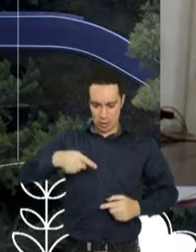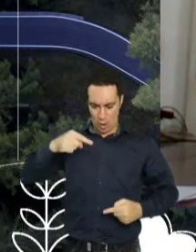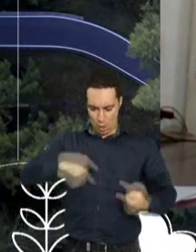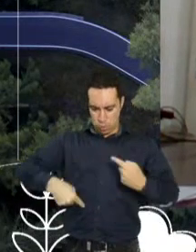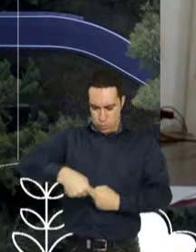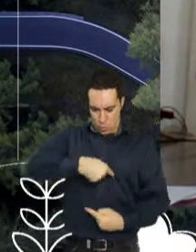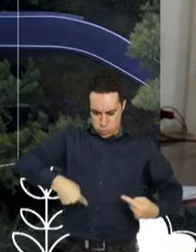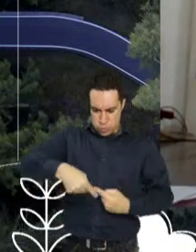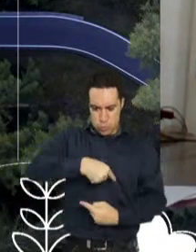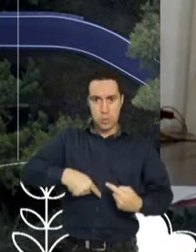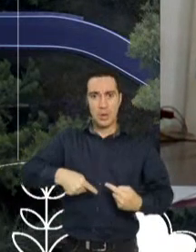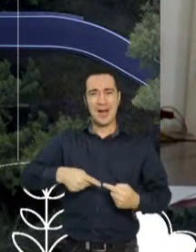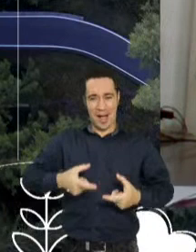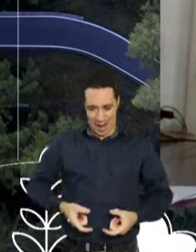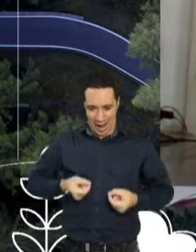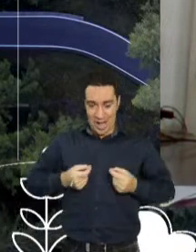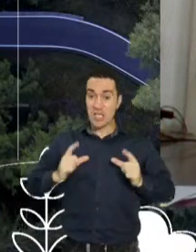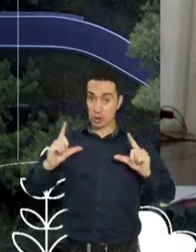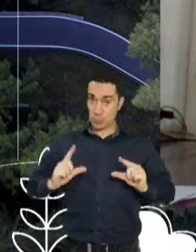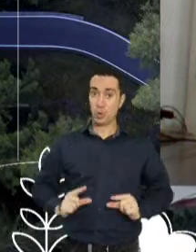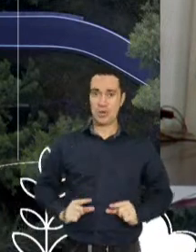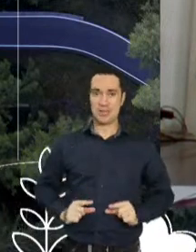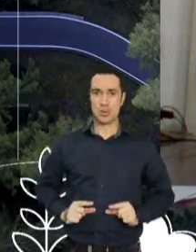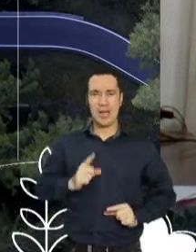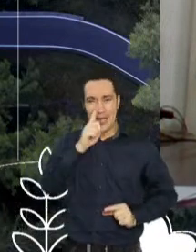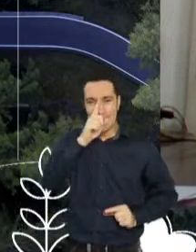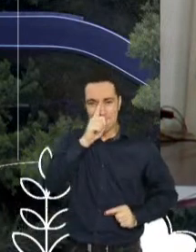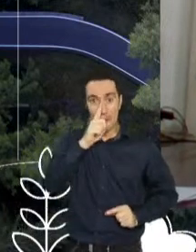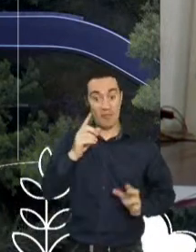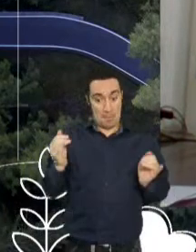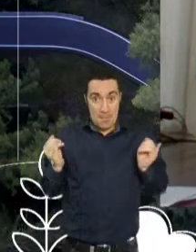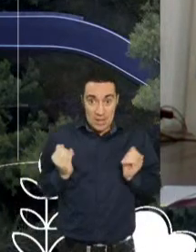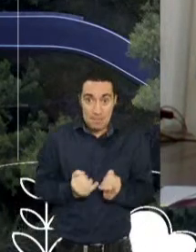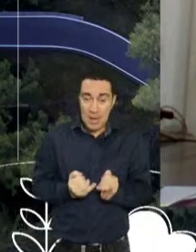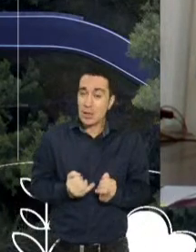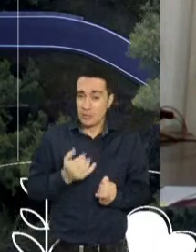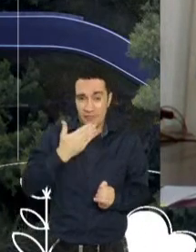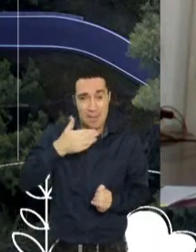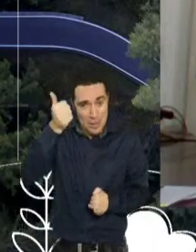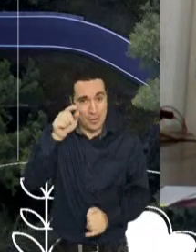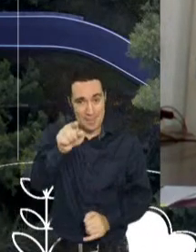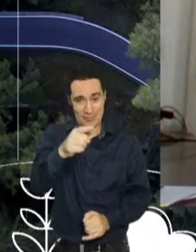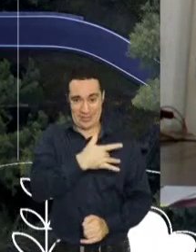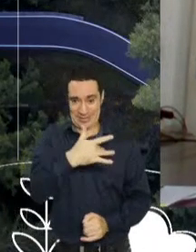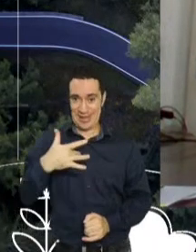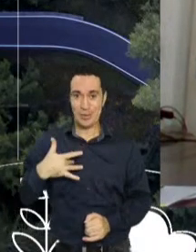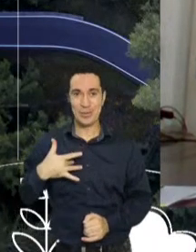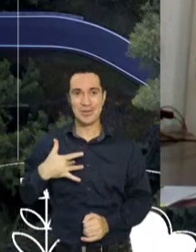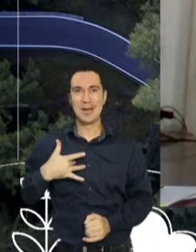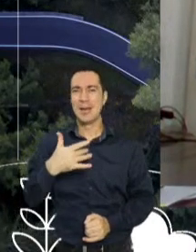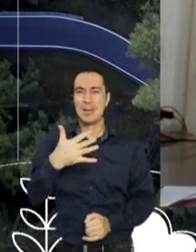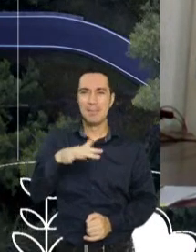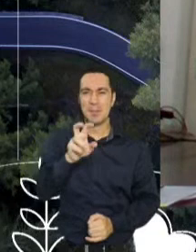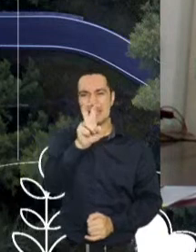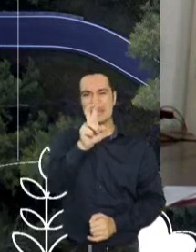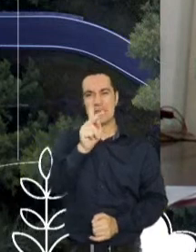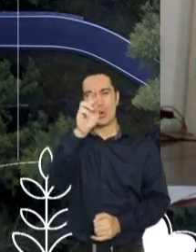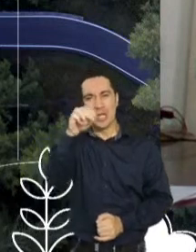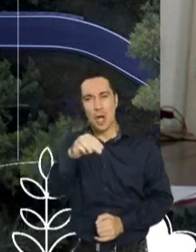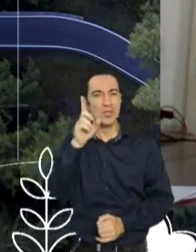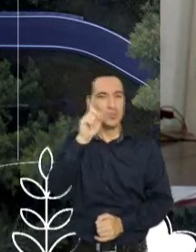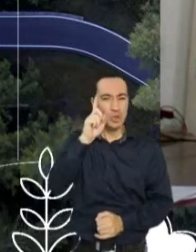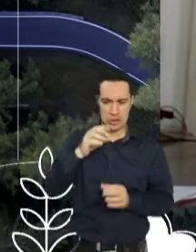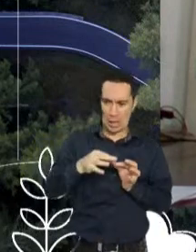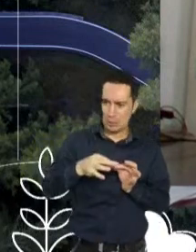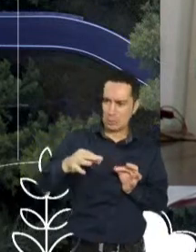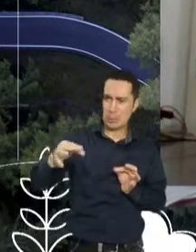o risco de câncer de estômago, você vai perder peso se você caminhar 300, 5 a 6 quilômetros por dia,